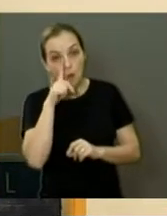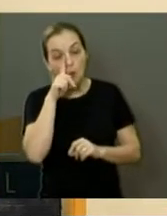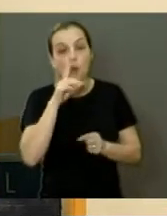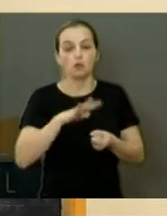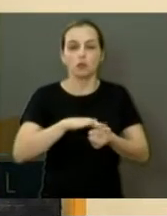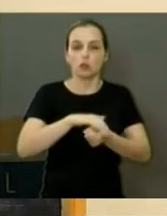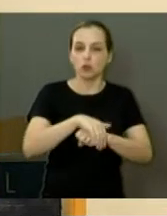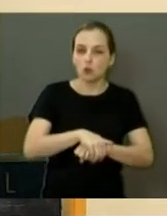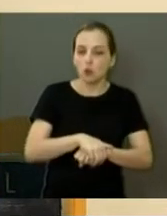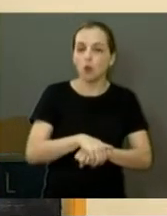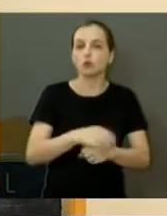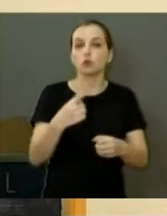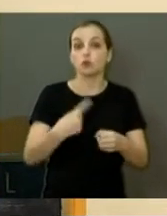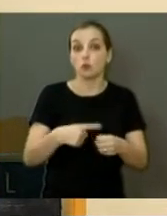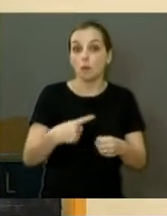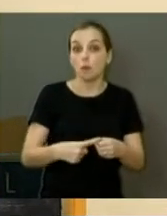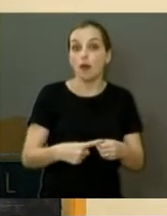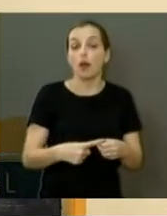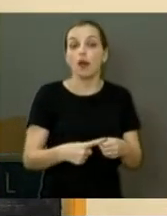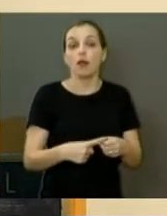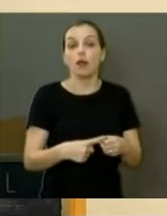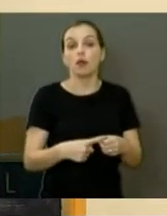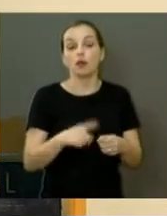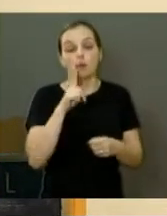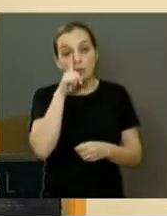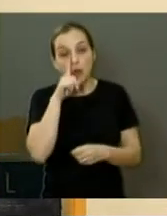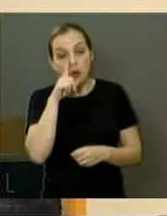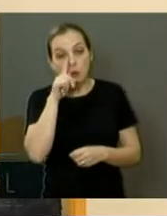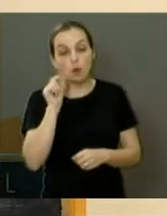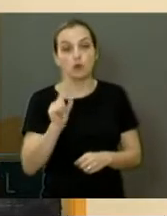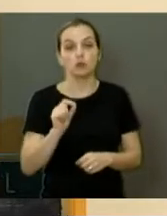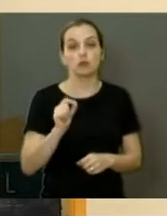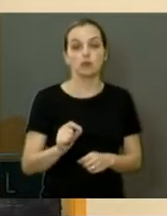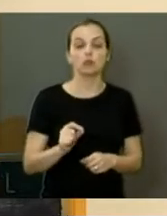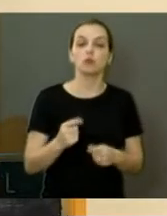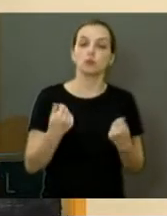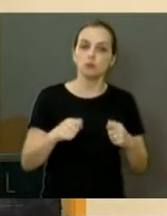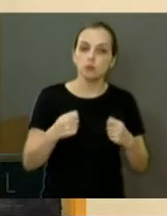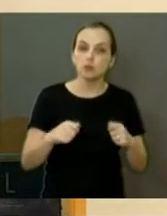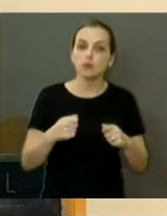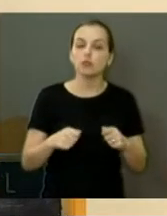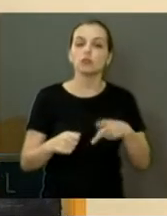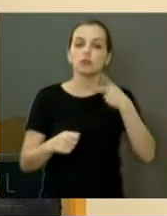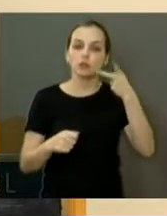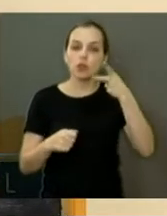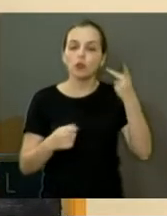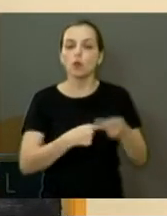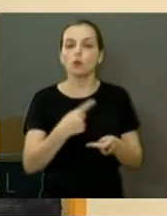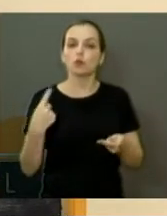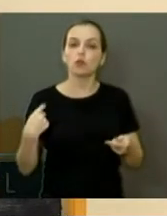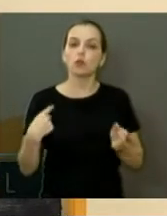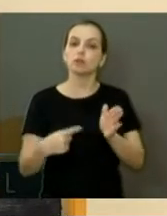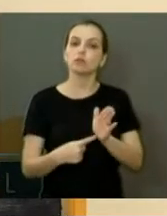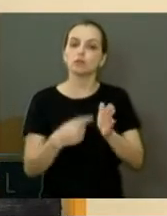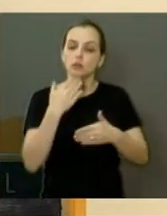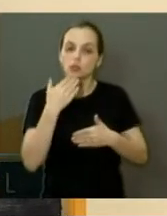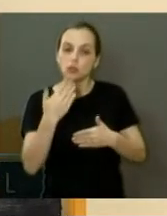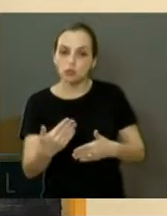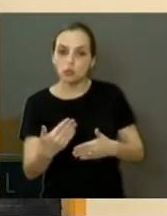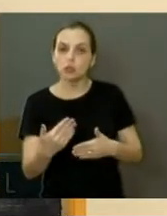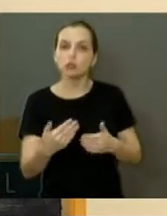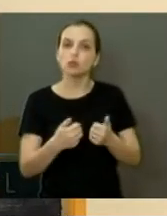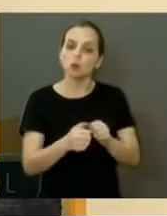noite, o bairro já não é tão frequentado. Então, é viável nós vereadores, fazer uma indicação aí, que esse